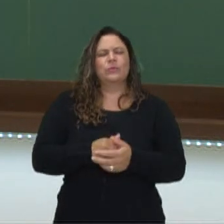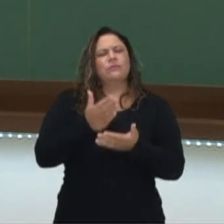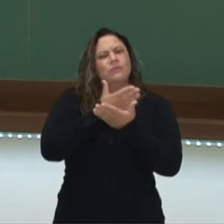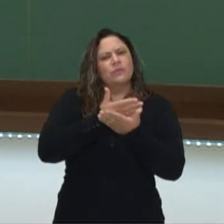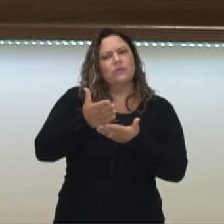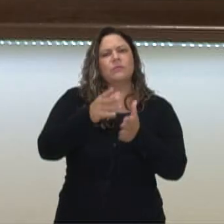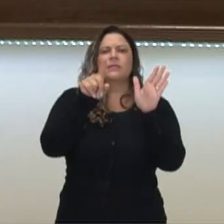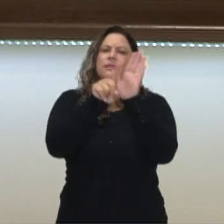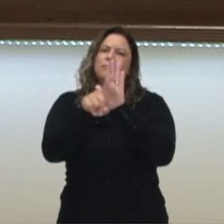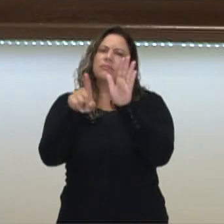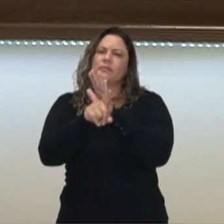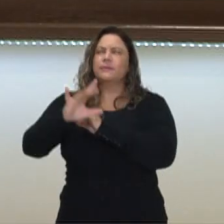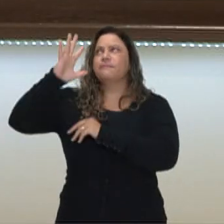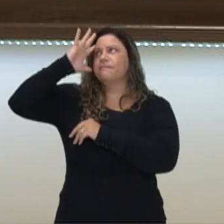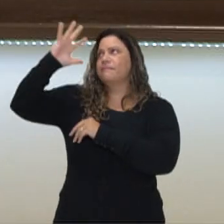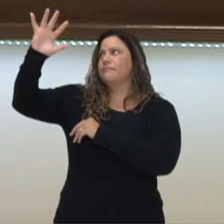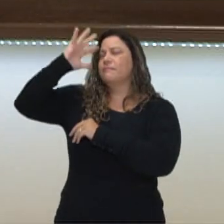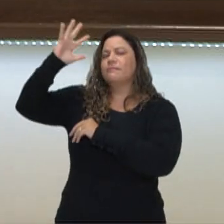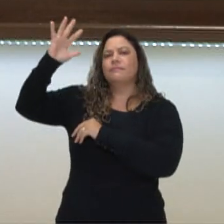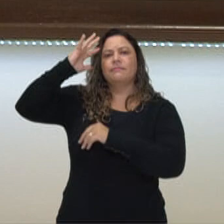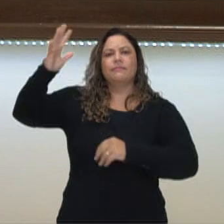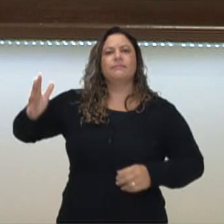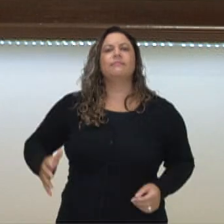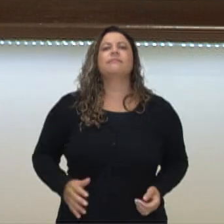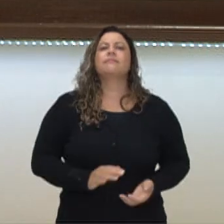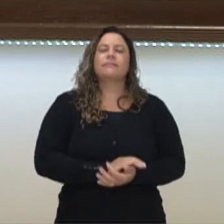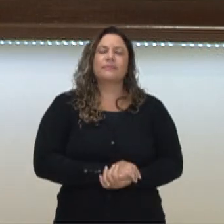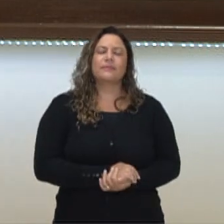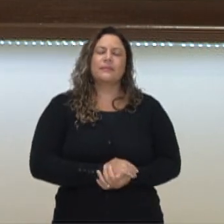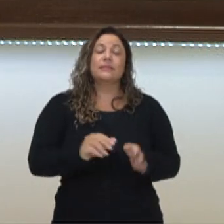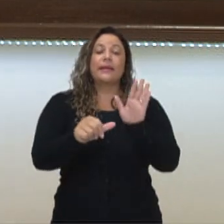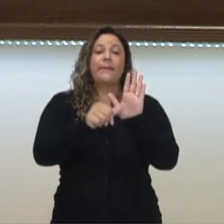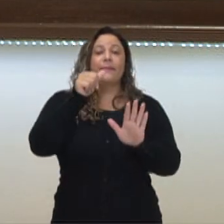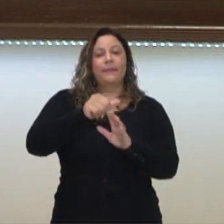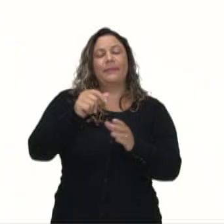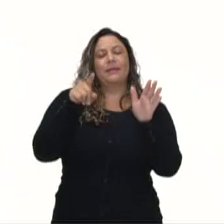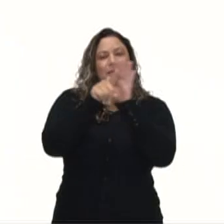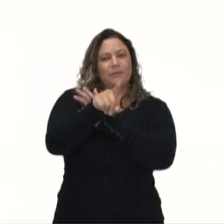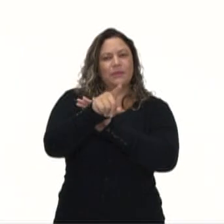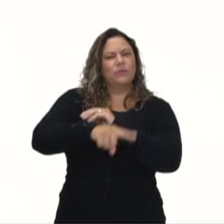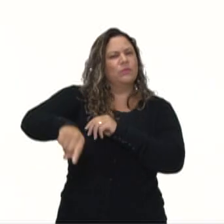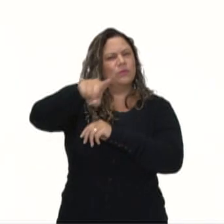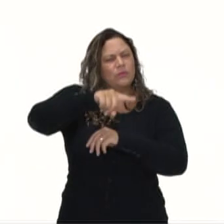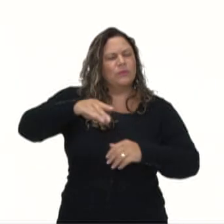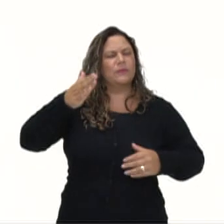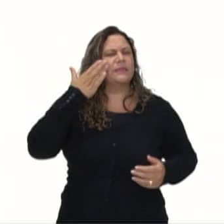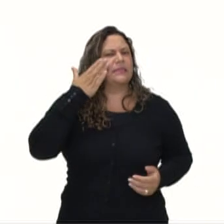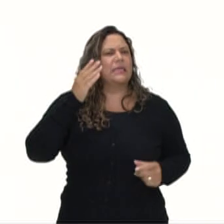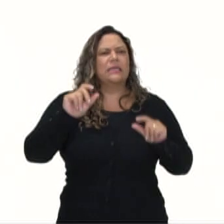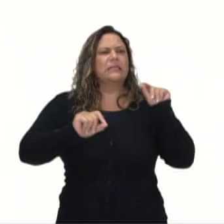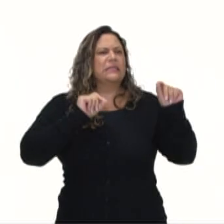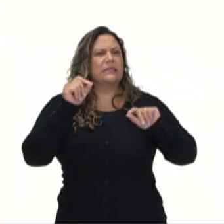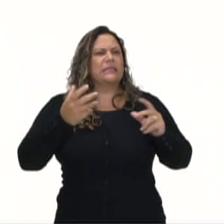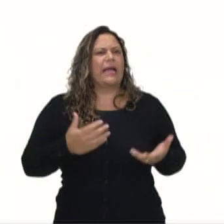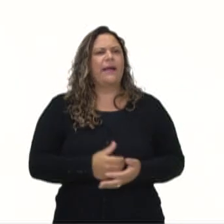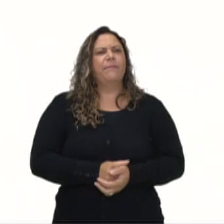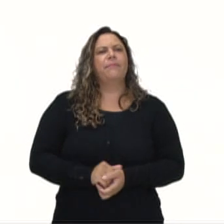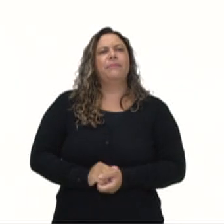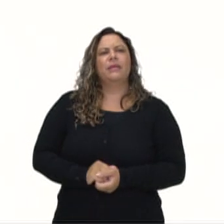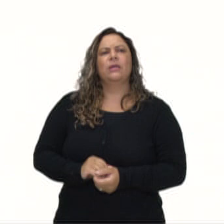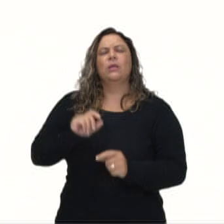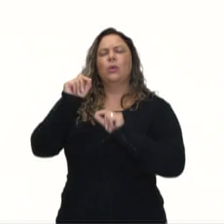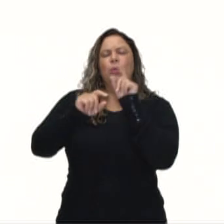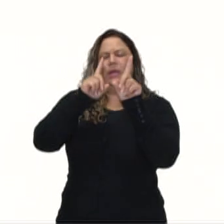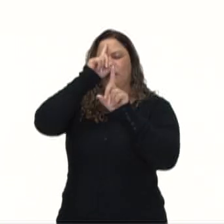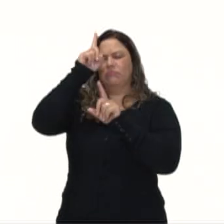perguntinhas para vocês refletirem aí um pouco. Vamos lá para a primeira pergunta. Você sabe compilar as